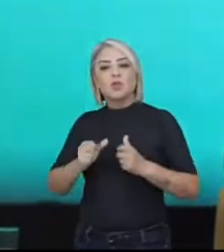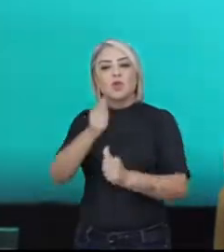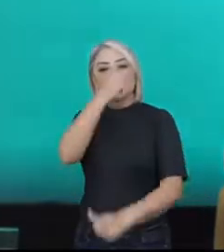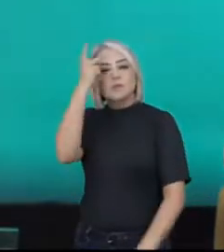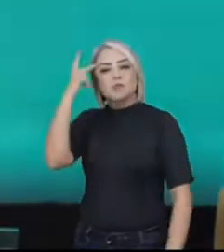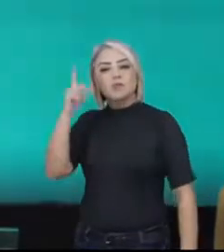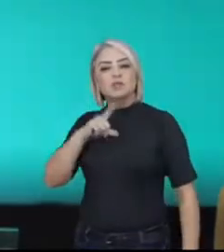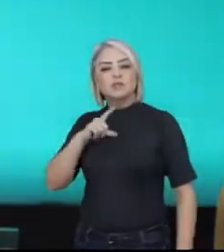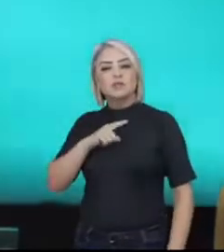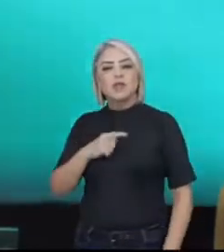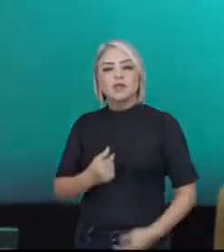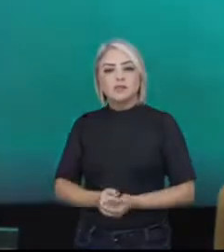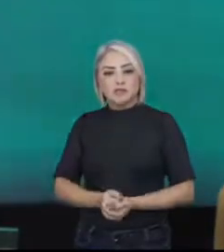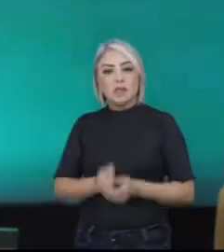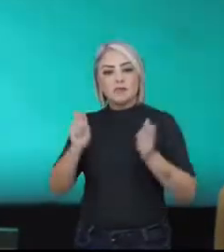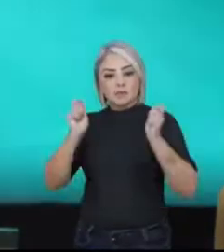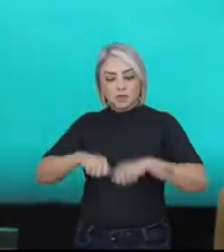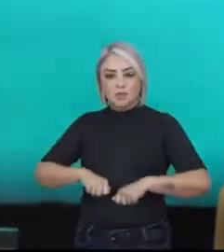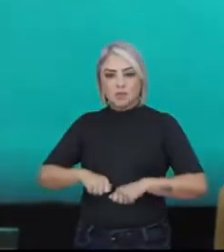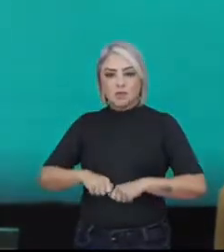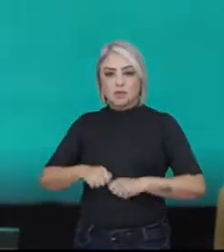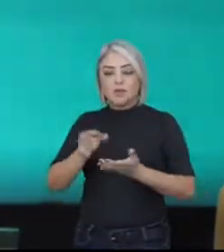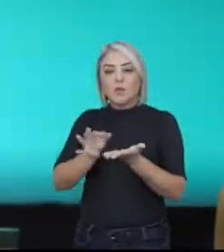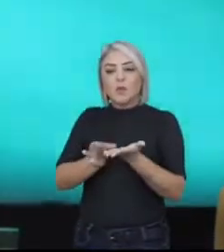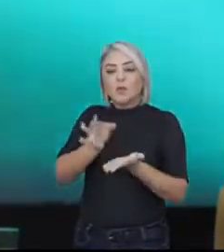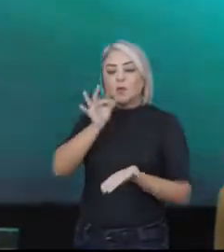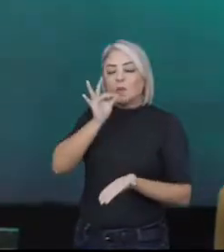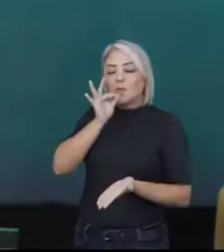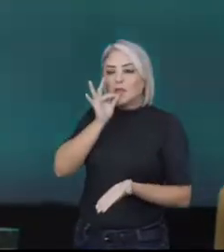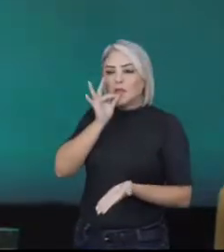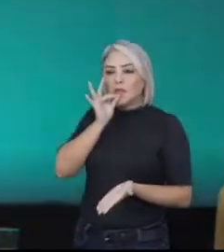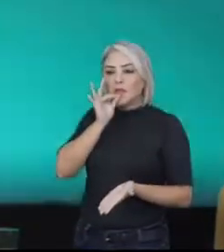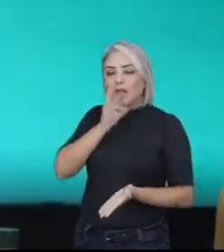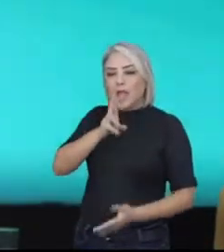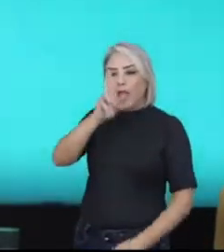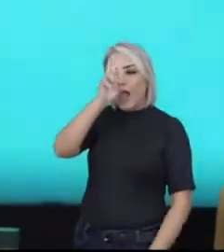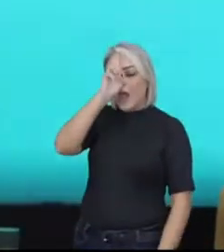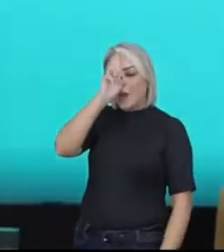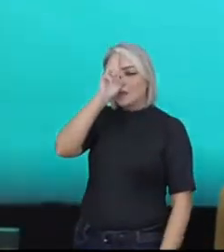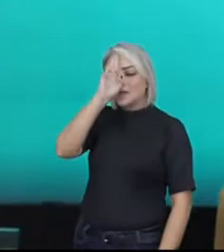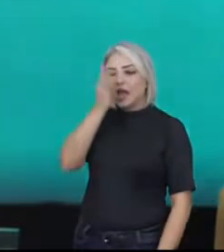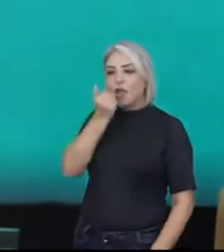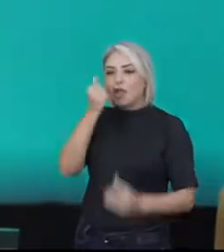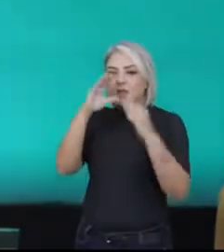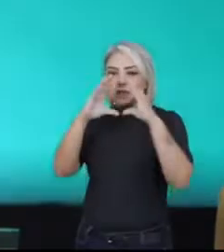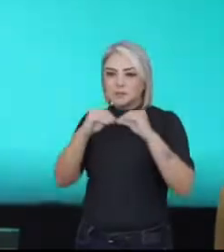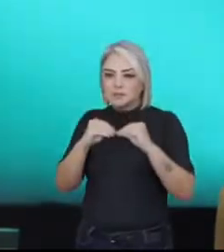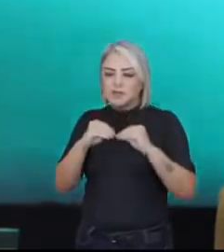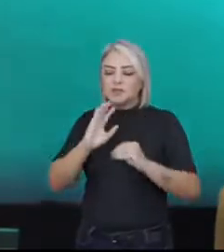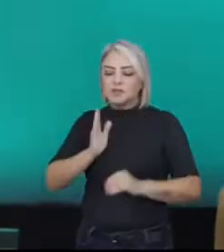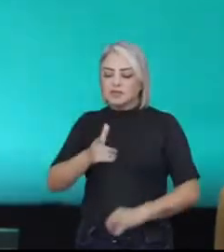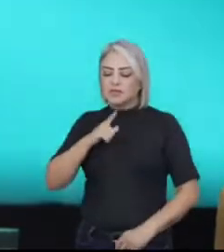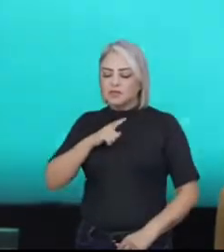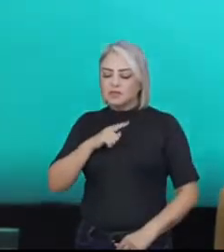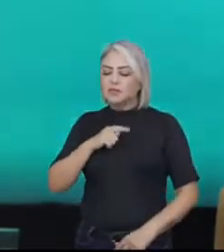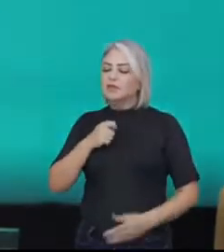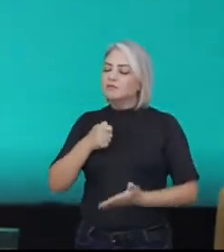a possibilidade de tomar café da manhã, almoçar e jantar, eu já teria cumprido a missão da minha